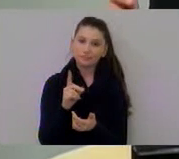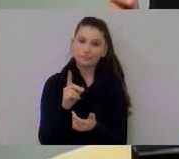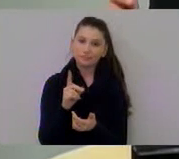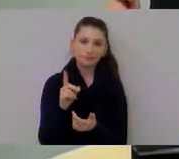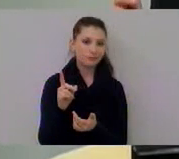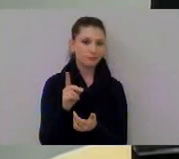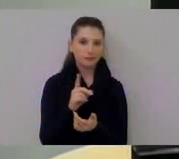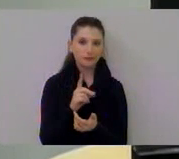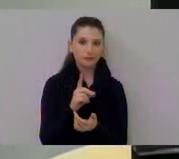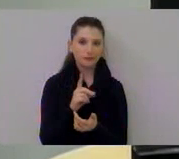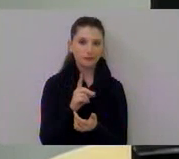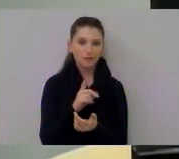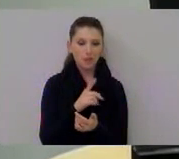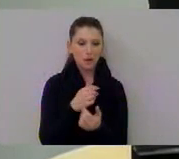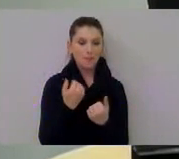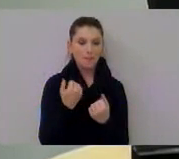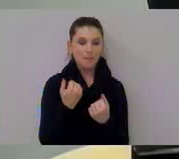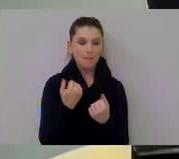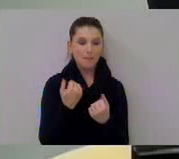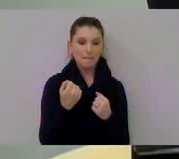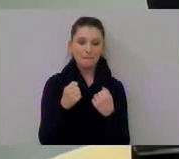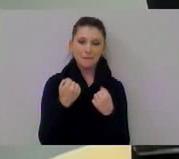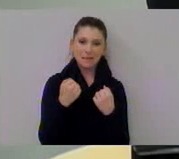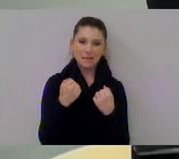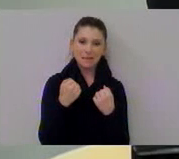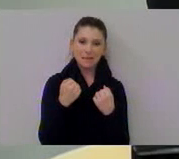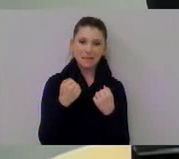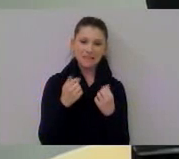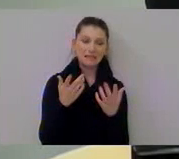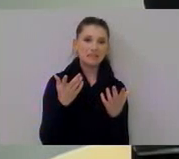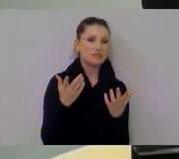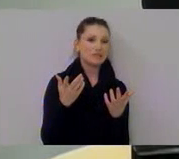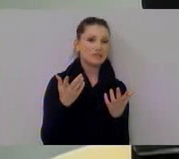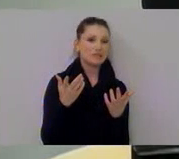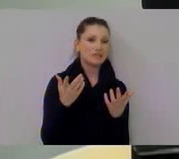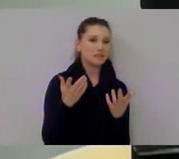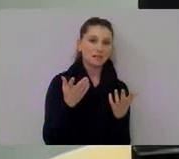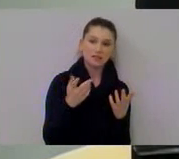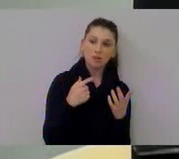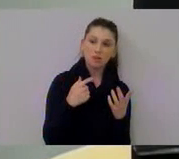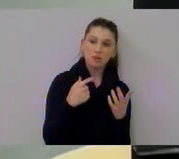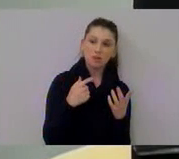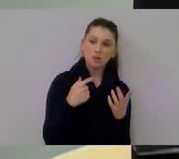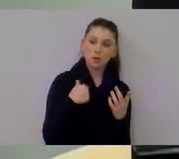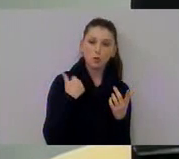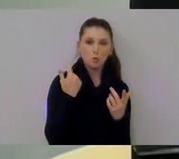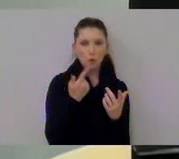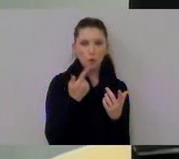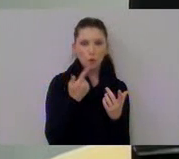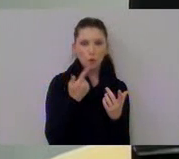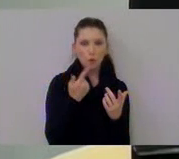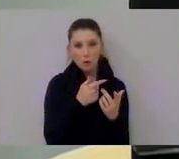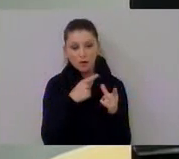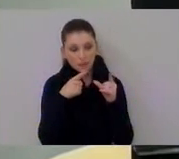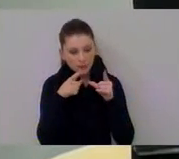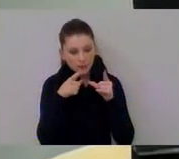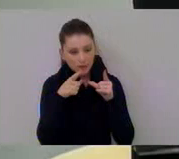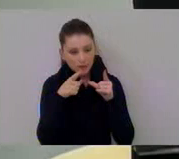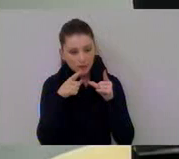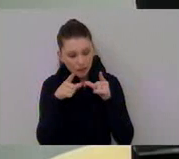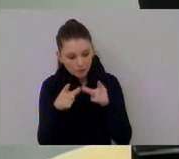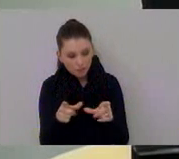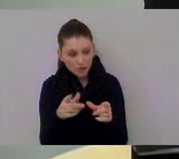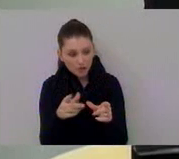de pedido não é. Né? Nós somos... O vereador